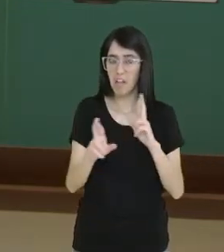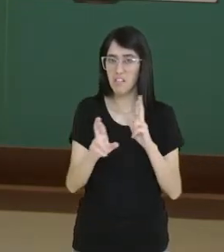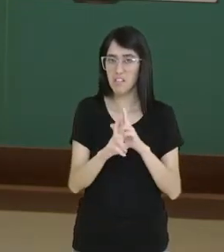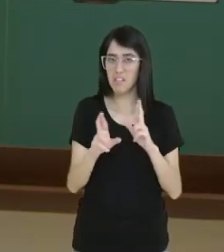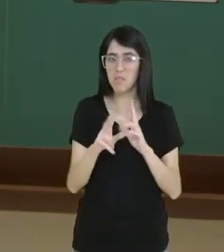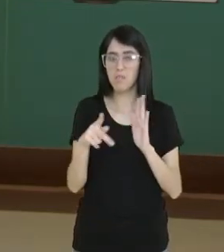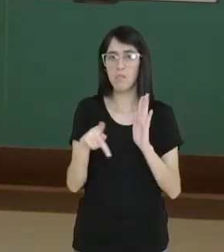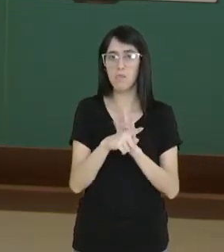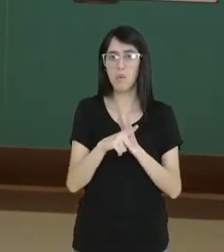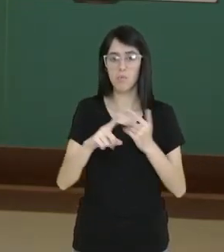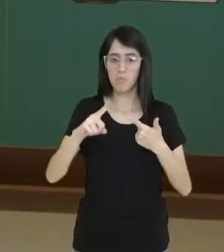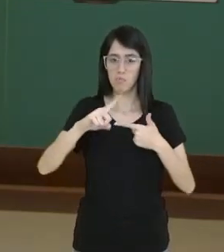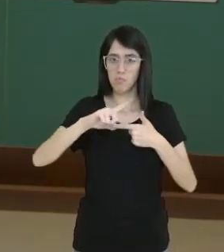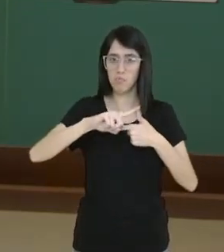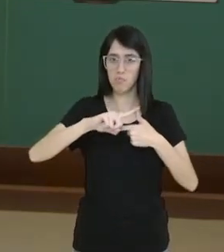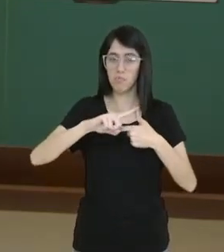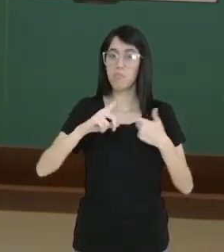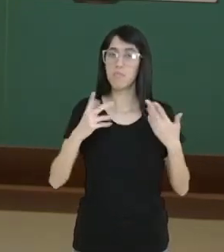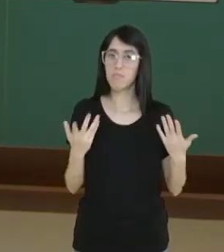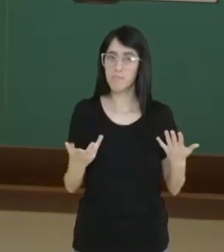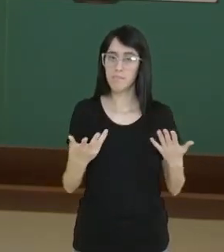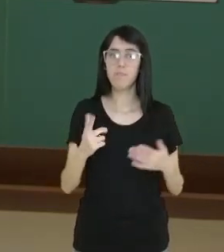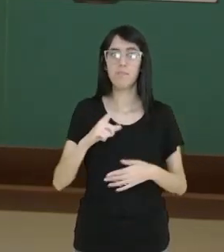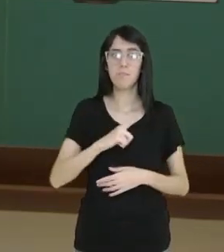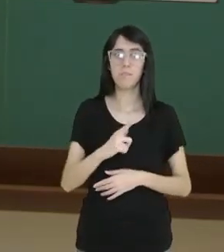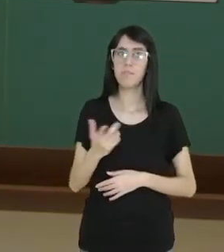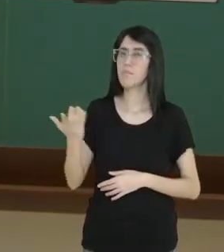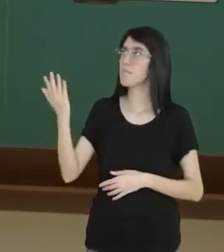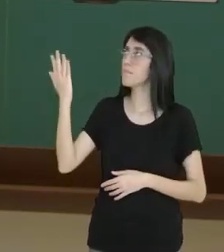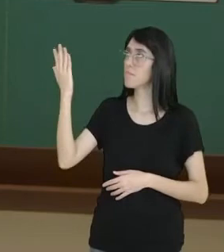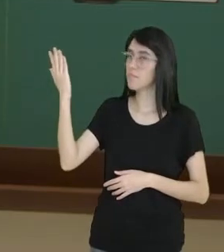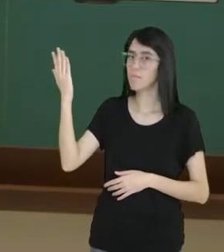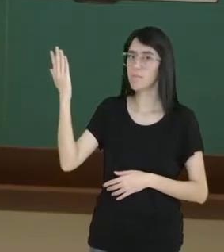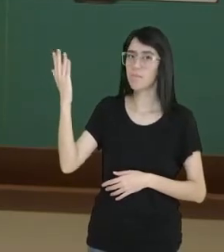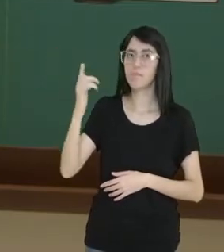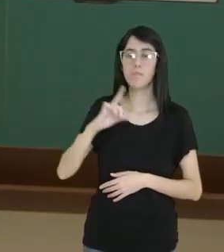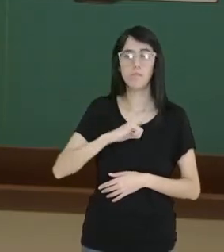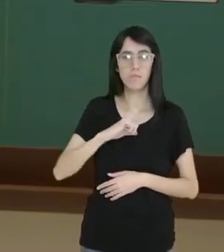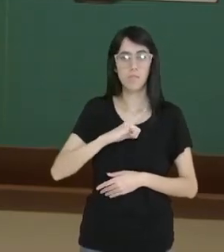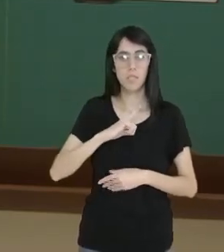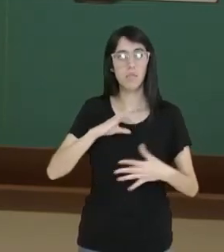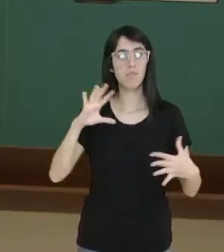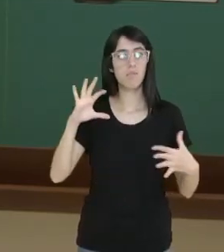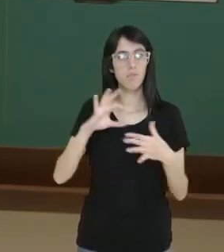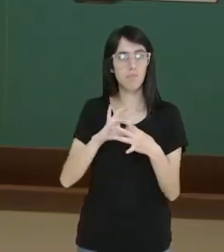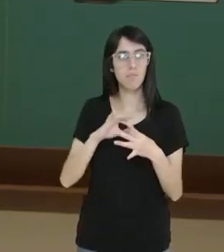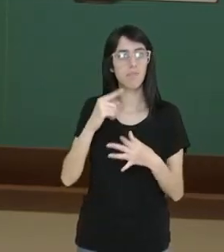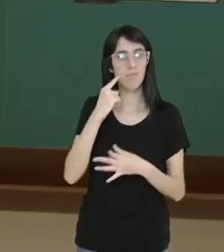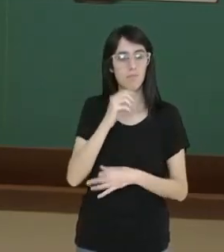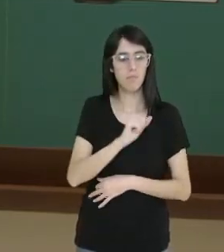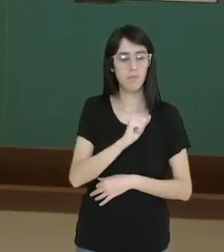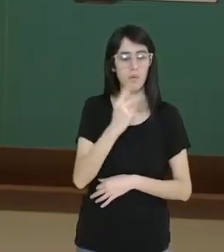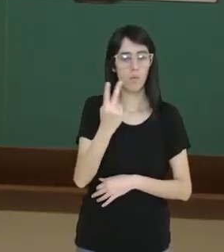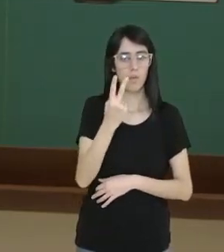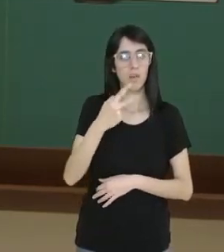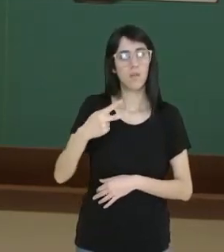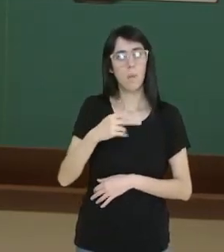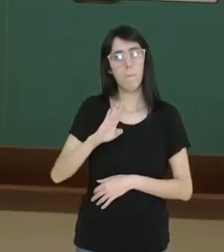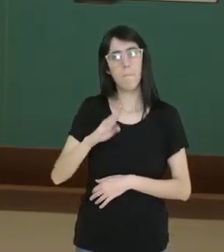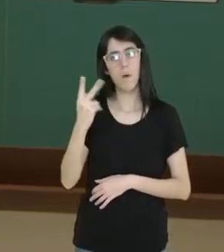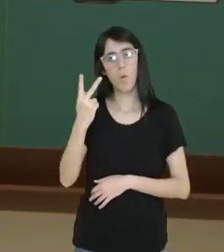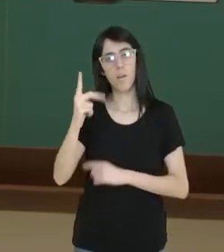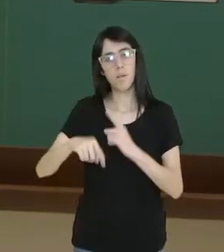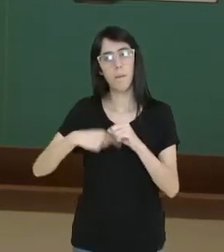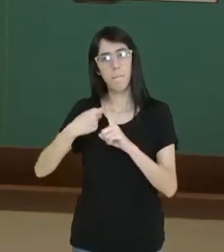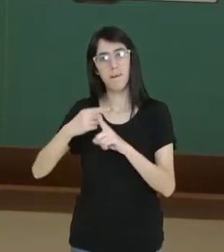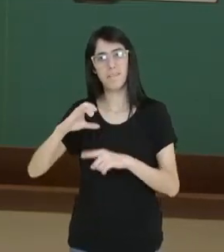triângulo retângulo? Bom, o teorema de Pitágoras, ele relaciona os catetos de um triângulo retângulo com a hipotenusa. Então ele não deixa